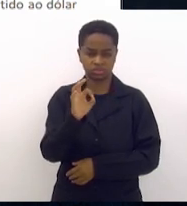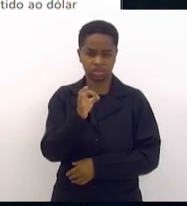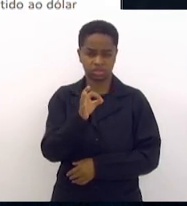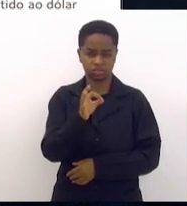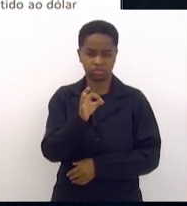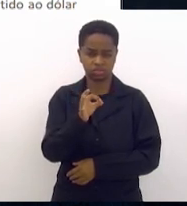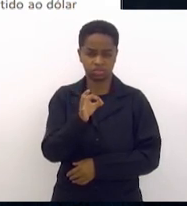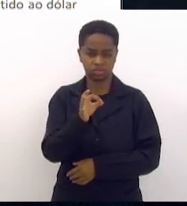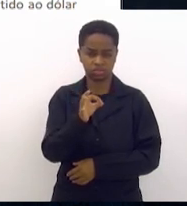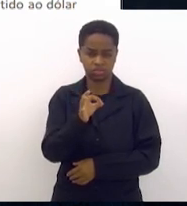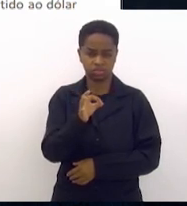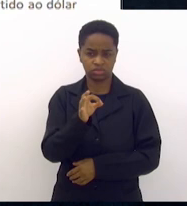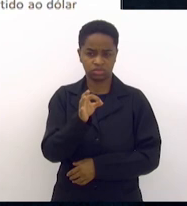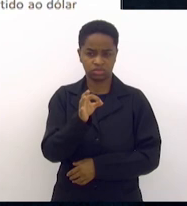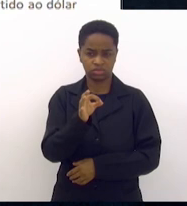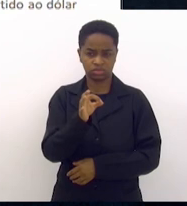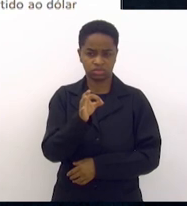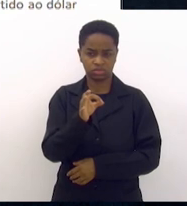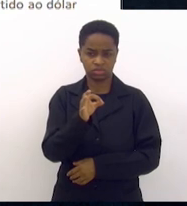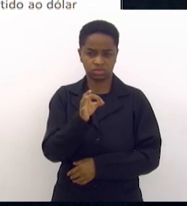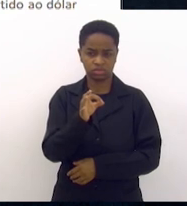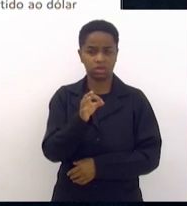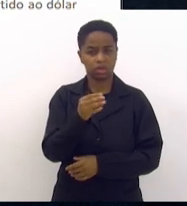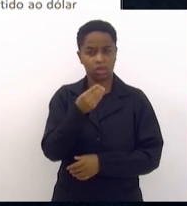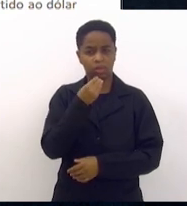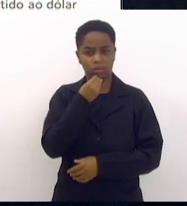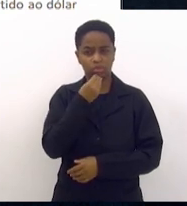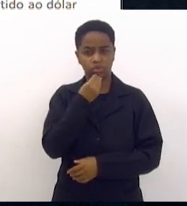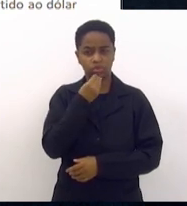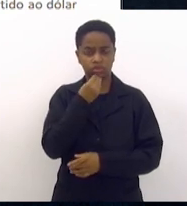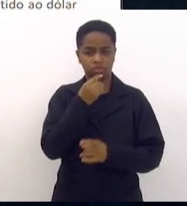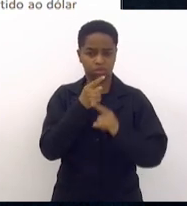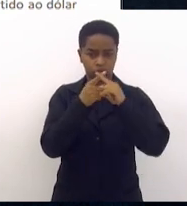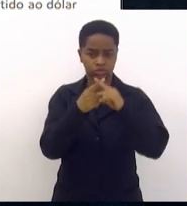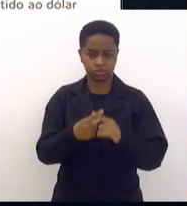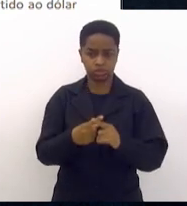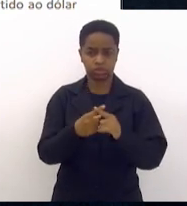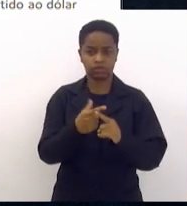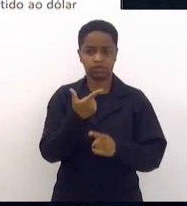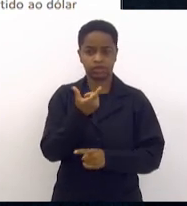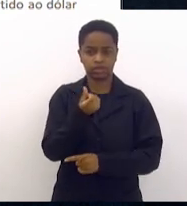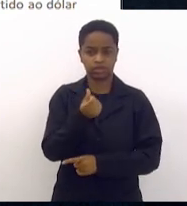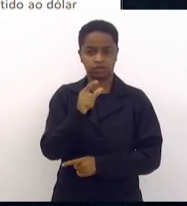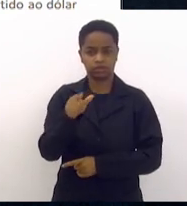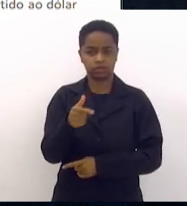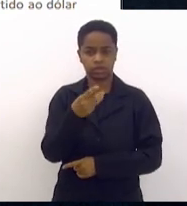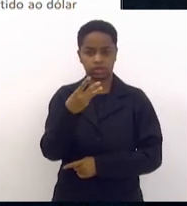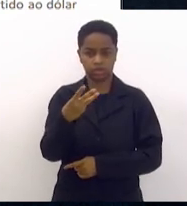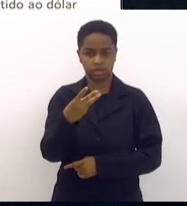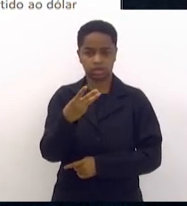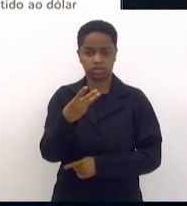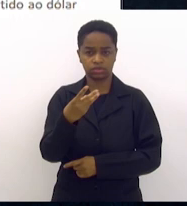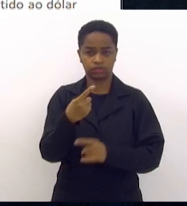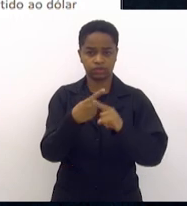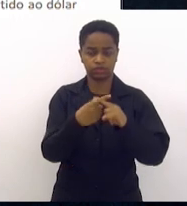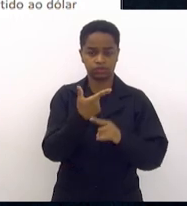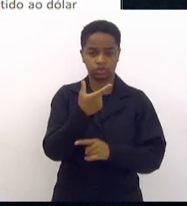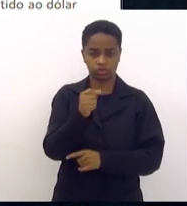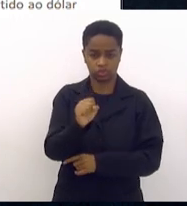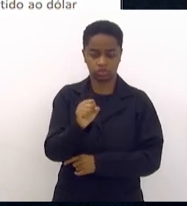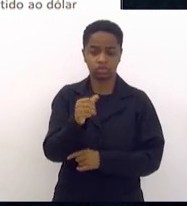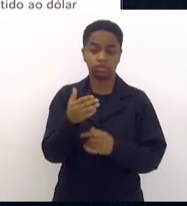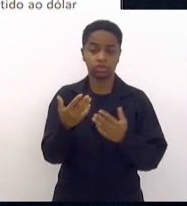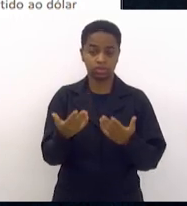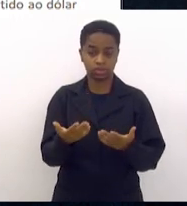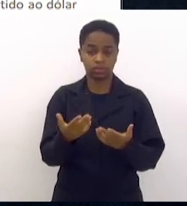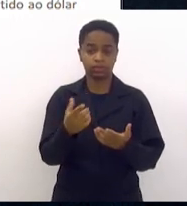me emprego estava ter gerado ali é só multiplicar né 26,3 x 28 é 1000 empregos ali então